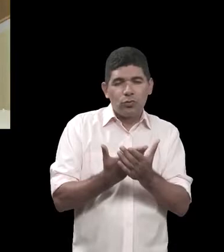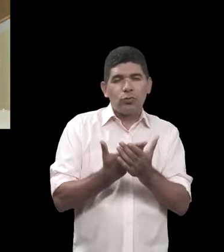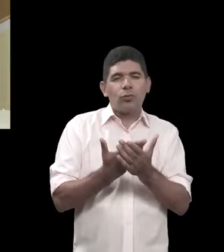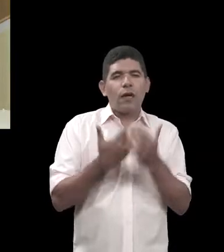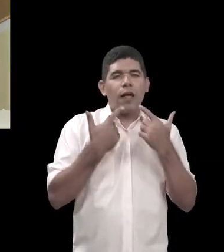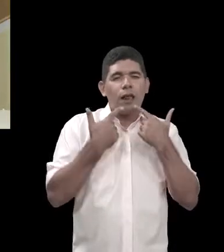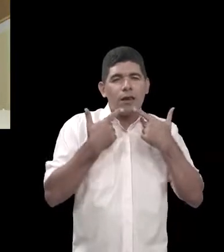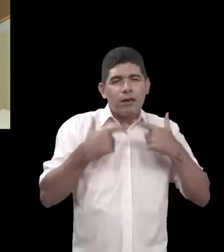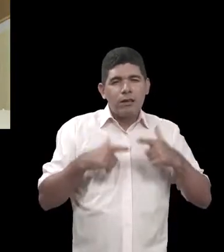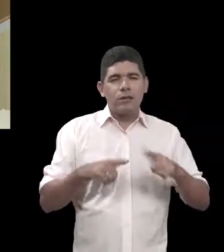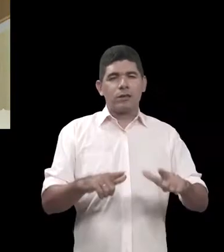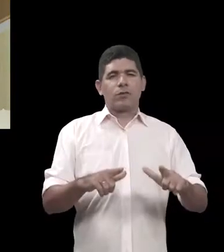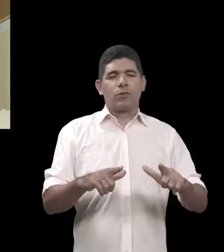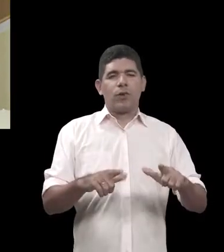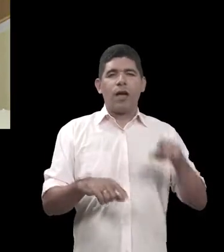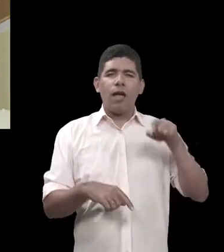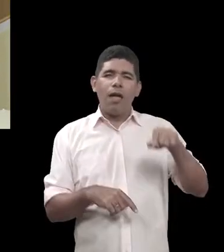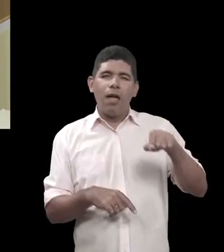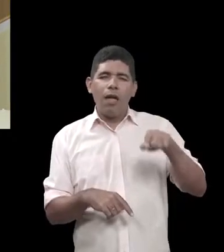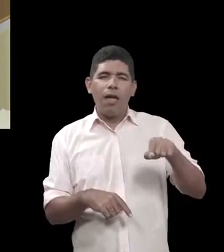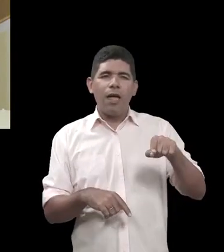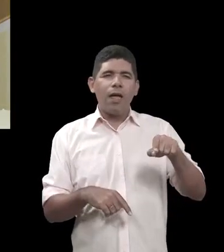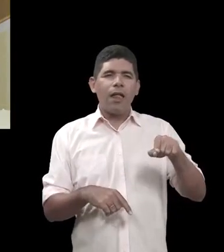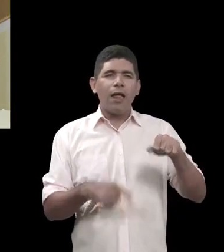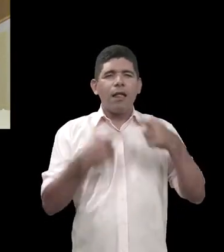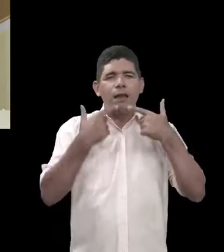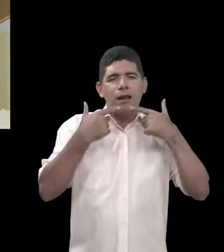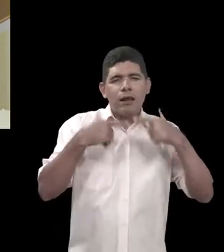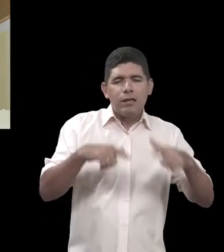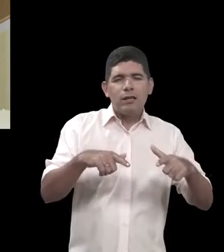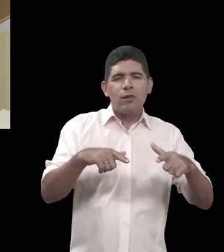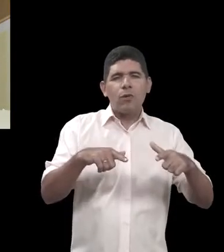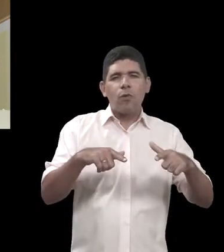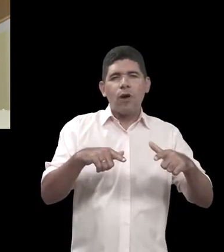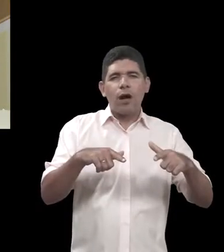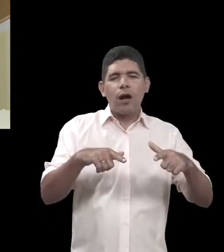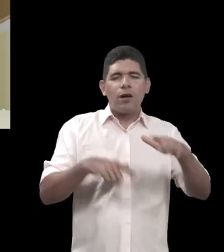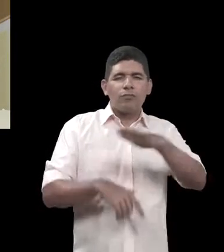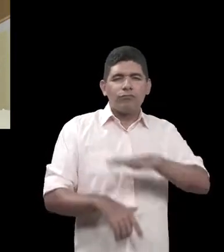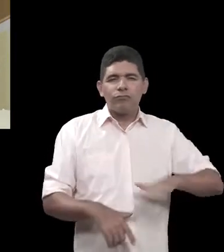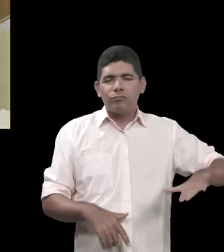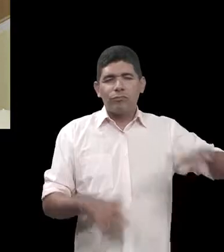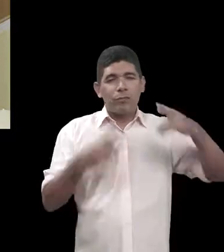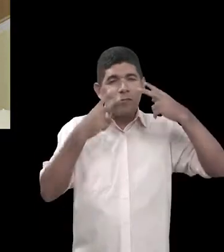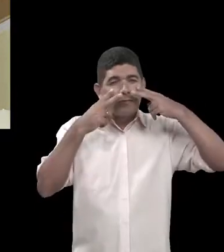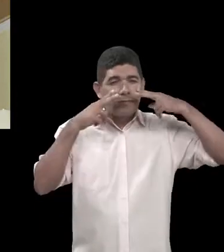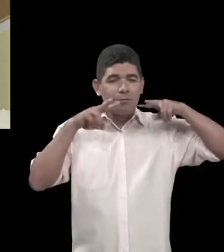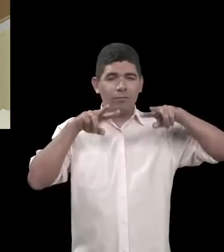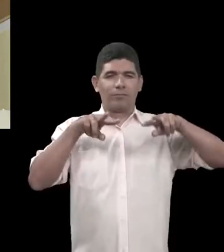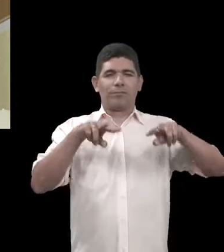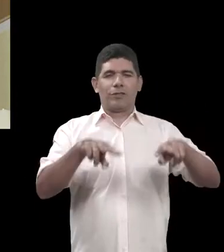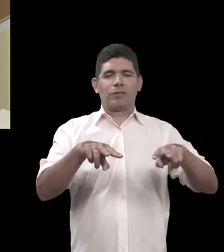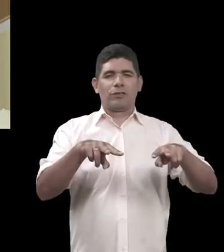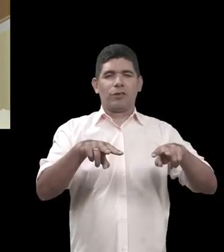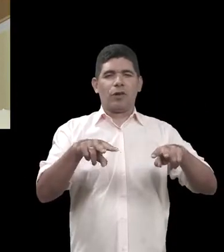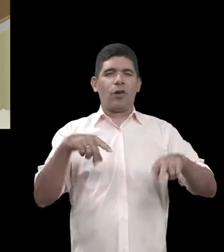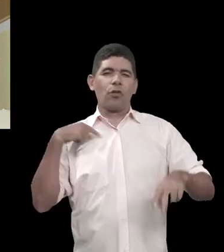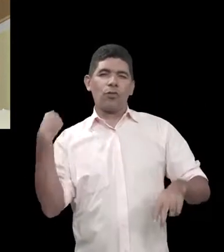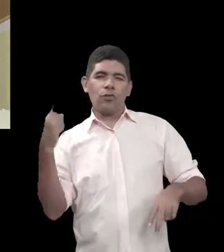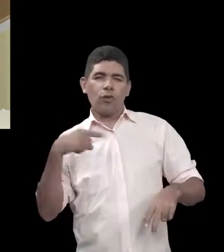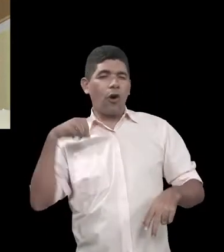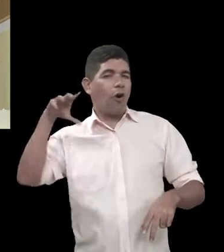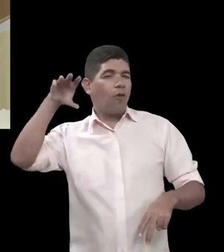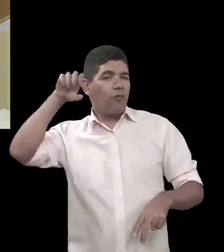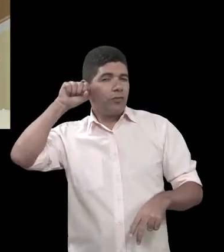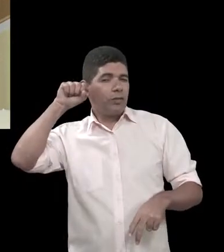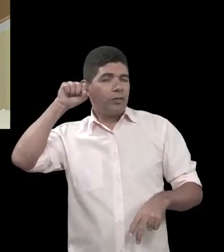Libras. Como é essa língua? Uma língua que ocorre numa modalidade visoespacial, porque a gente se comunica como?